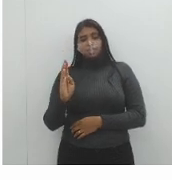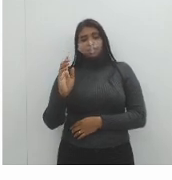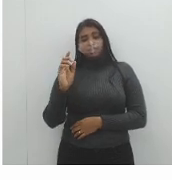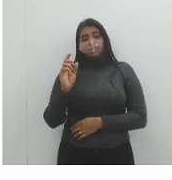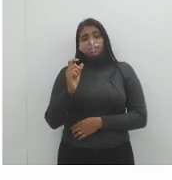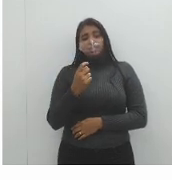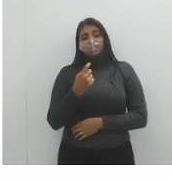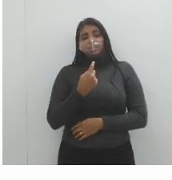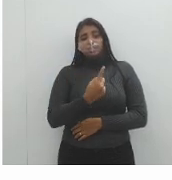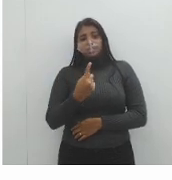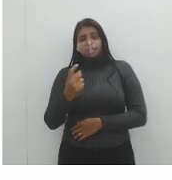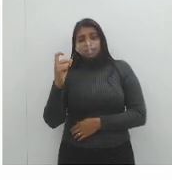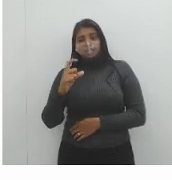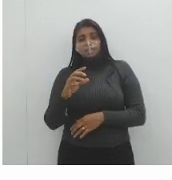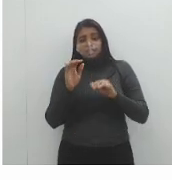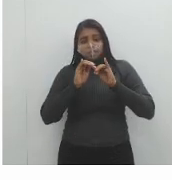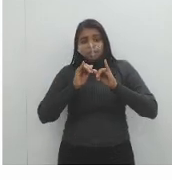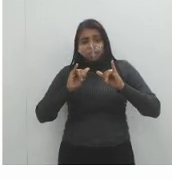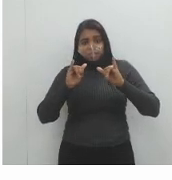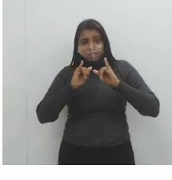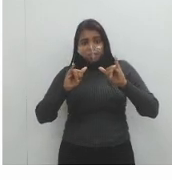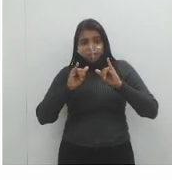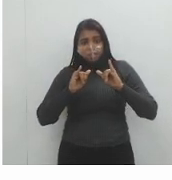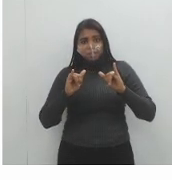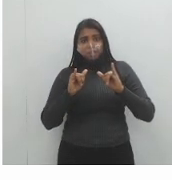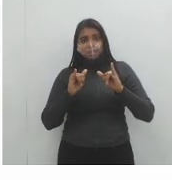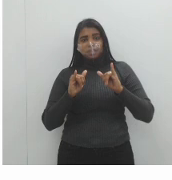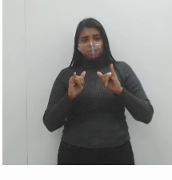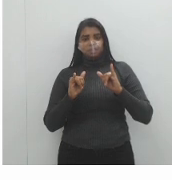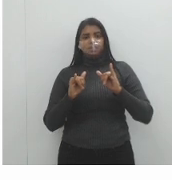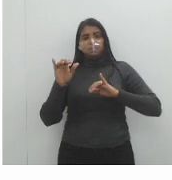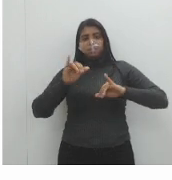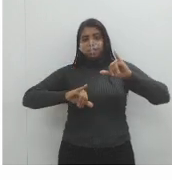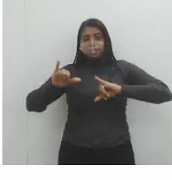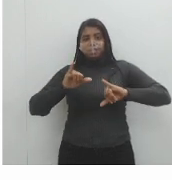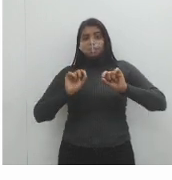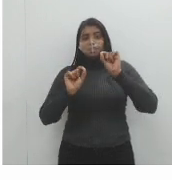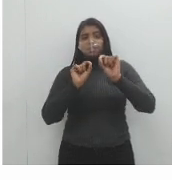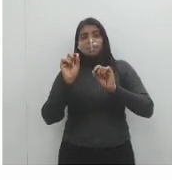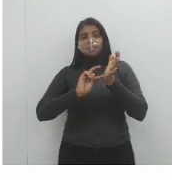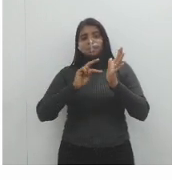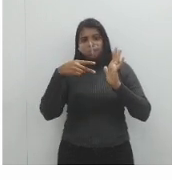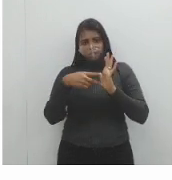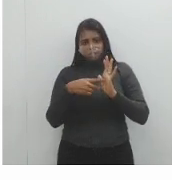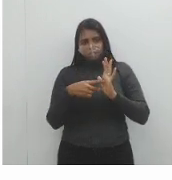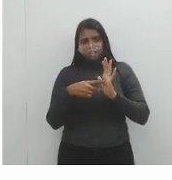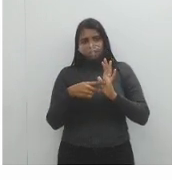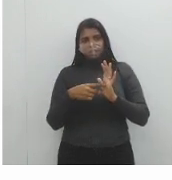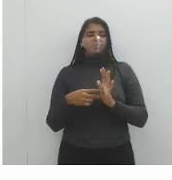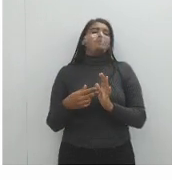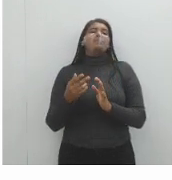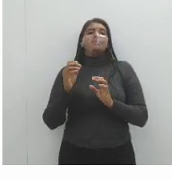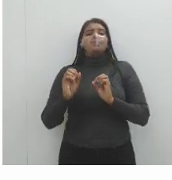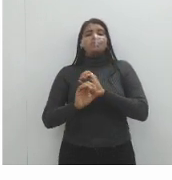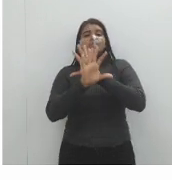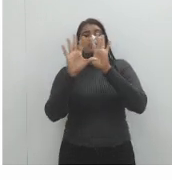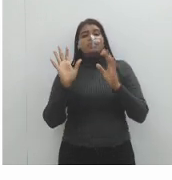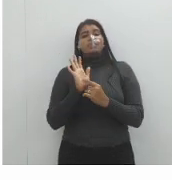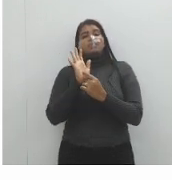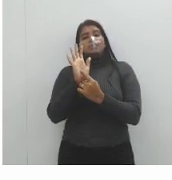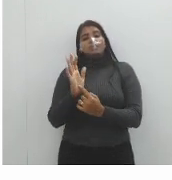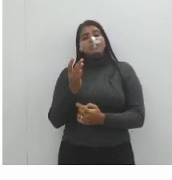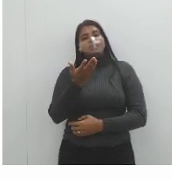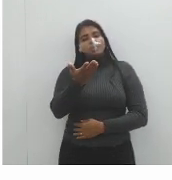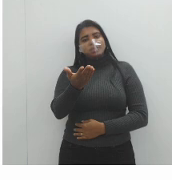símbolo desse vai ter uma informação sobre aquele elemento químico. Então, olha aqui, eu destaquei aqui para vocês,